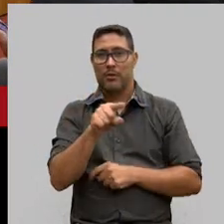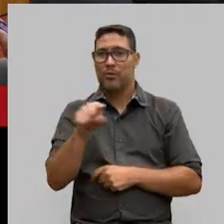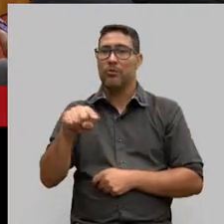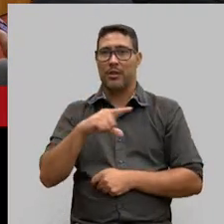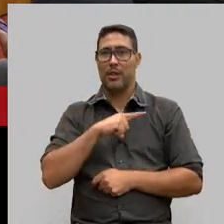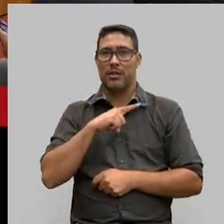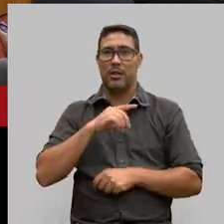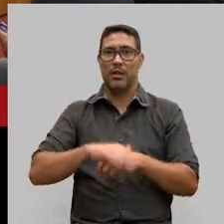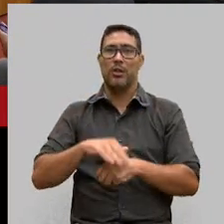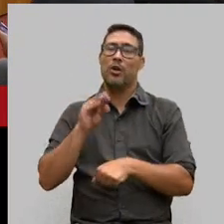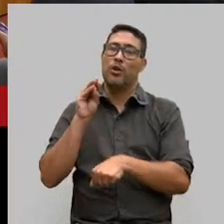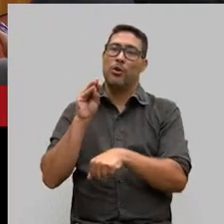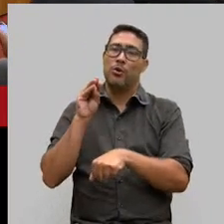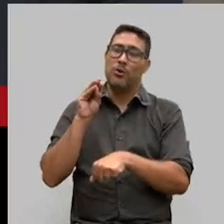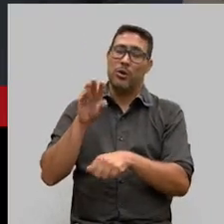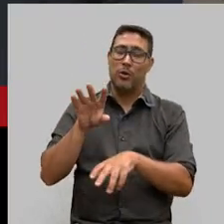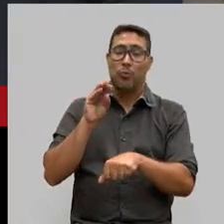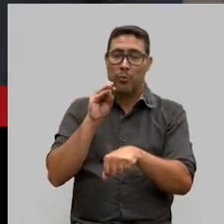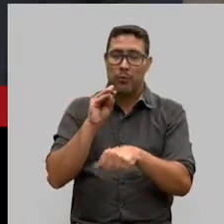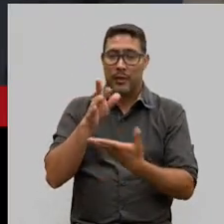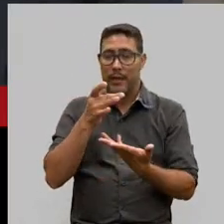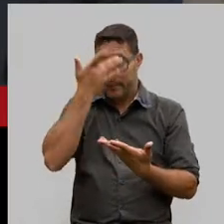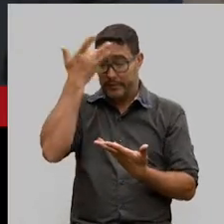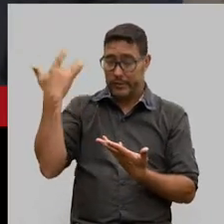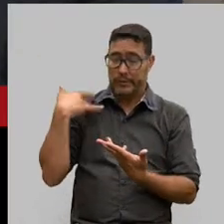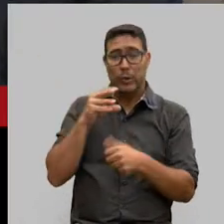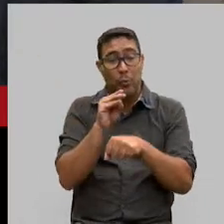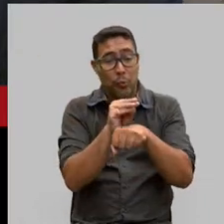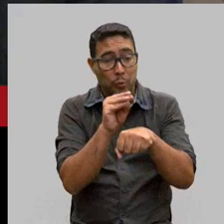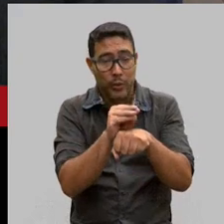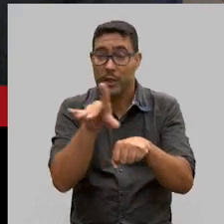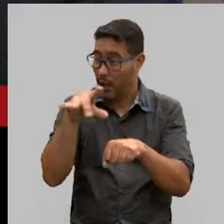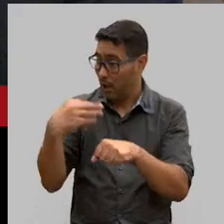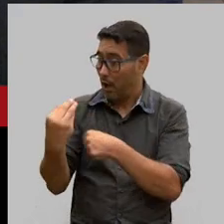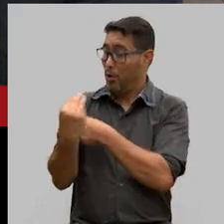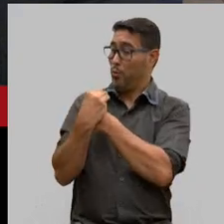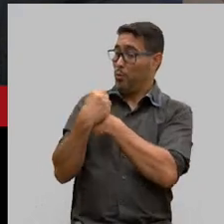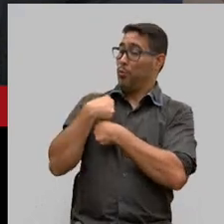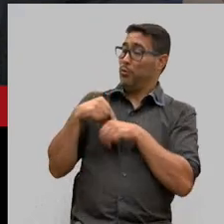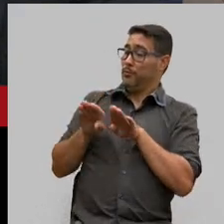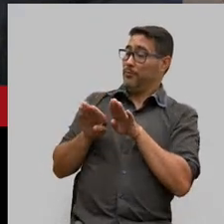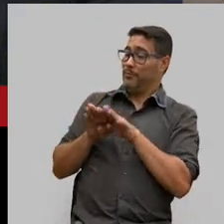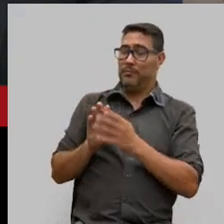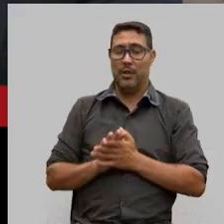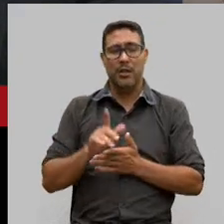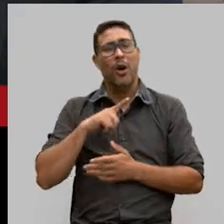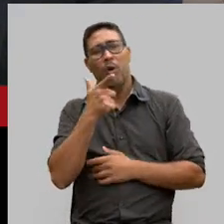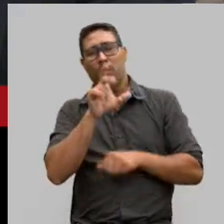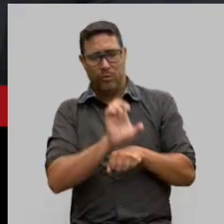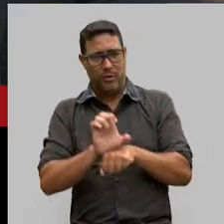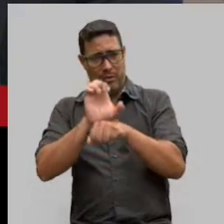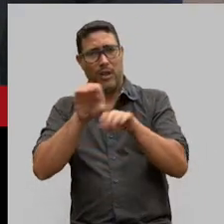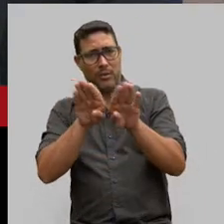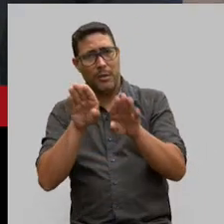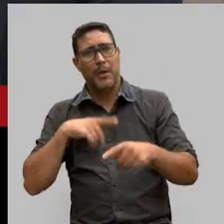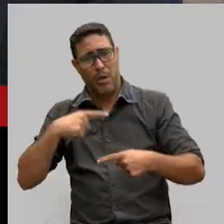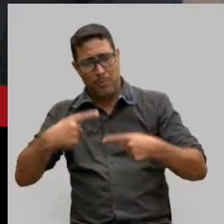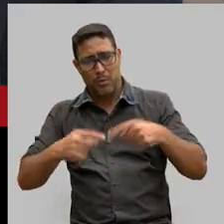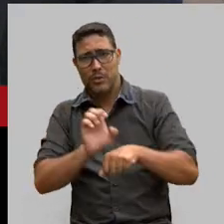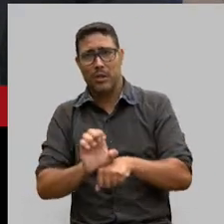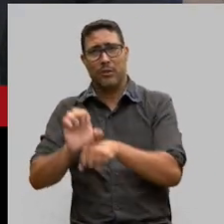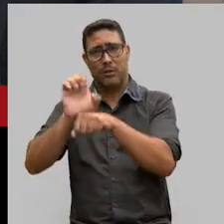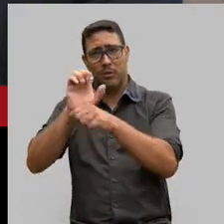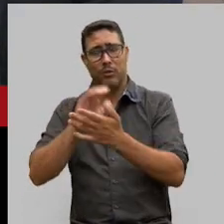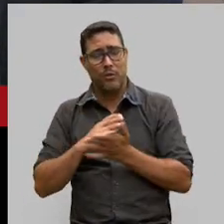chama Cuidar de quem cuida a proposta é que a gente faça a exemplo do que tá sendo feito no Mato Grosso em outros estados uma política estadual para cuidar dos